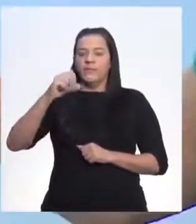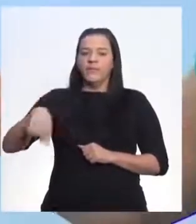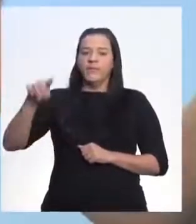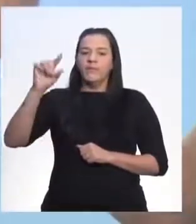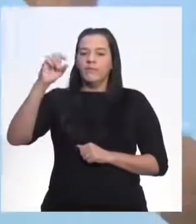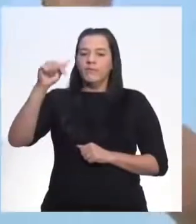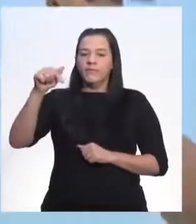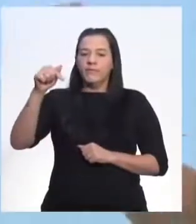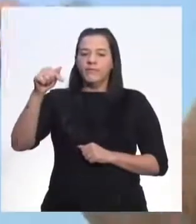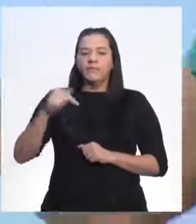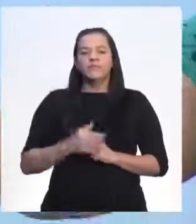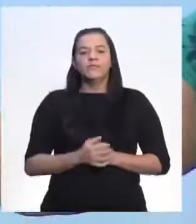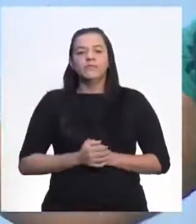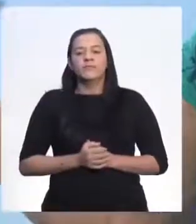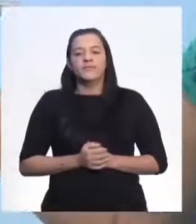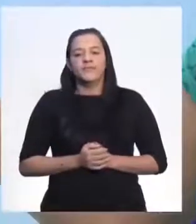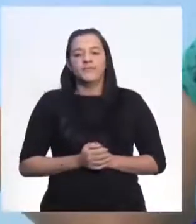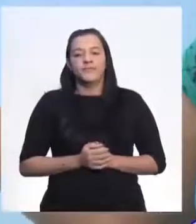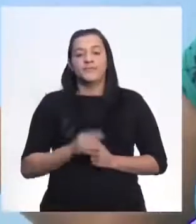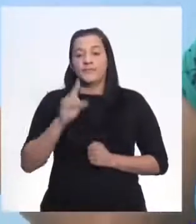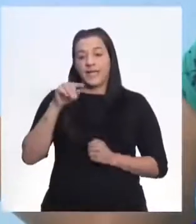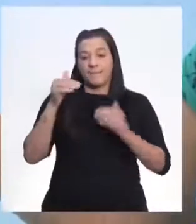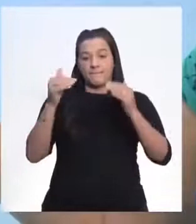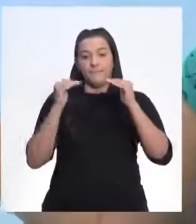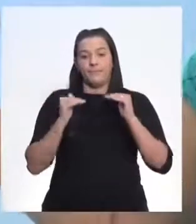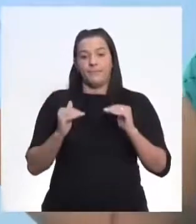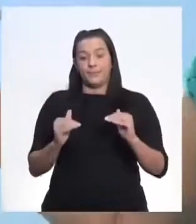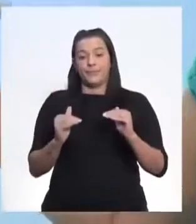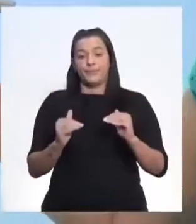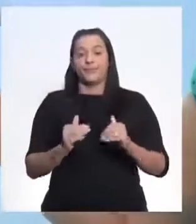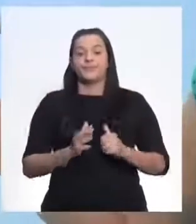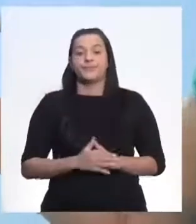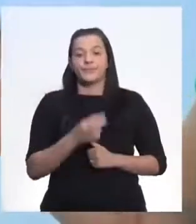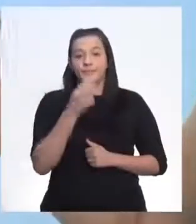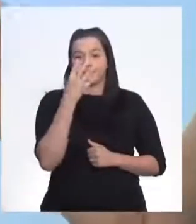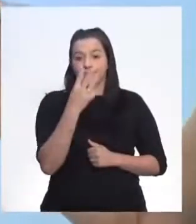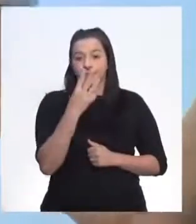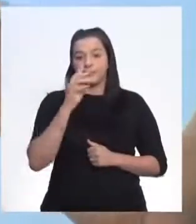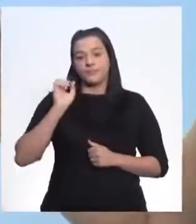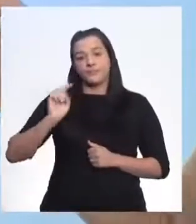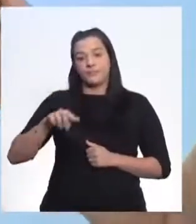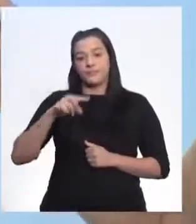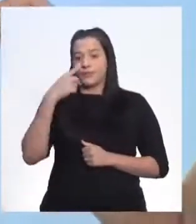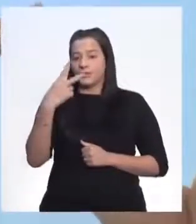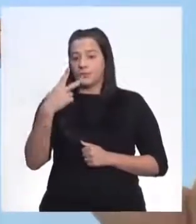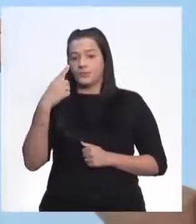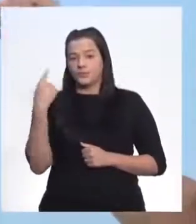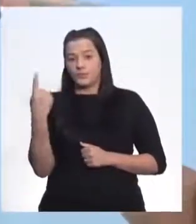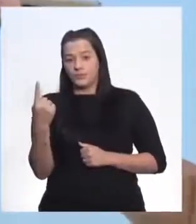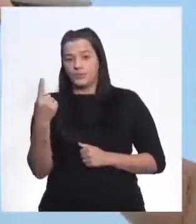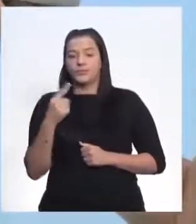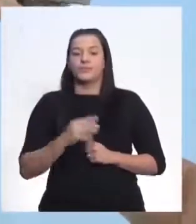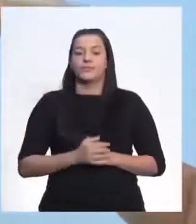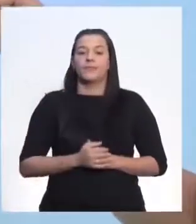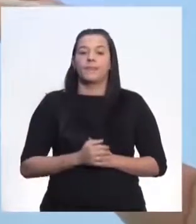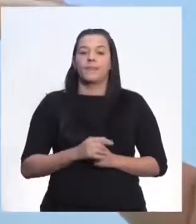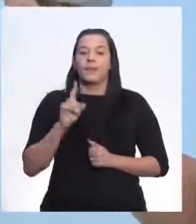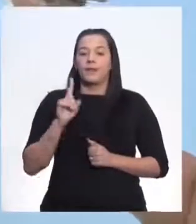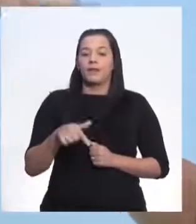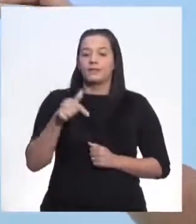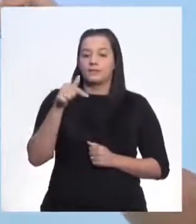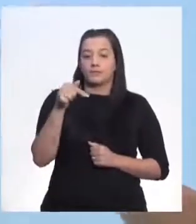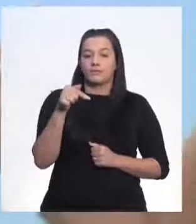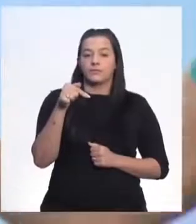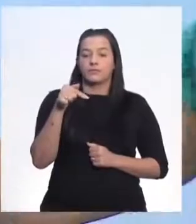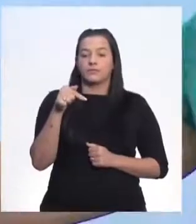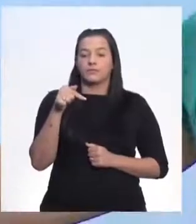fatorial. 3 fatorial, vou desenvolver embaixo até parar no 1 e